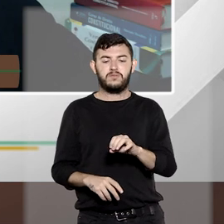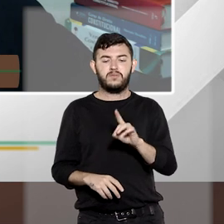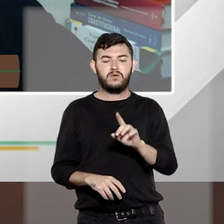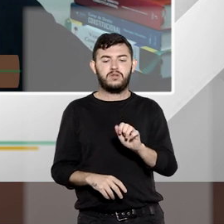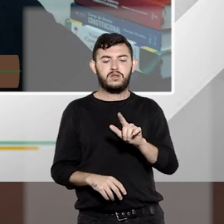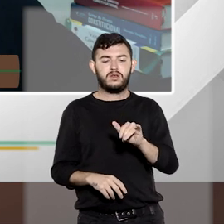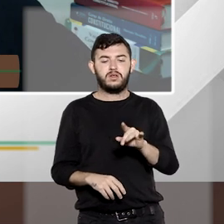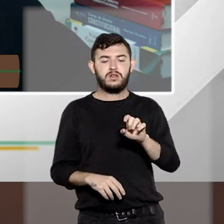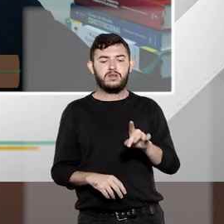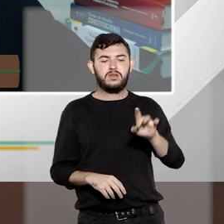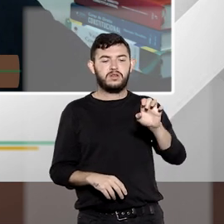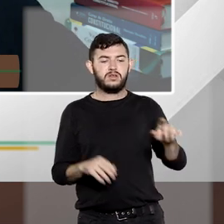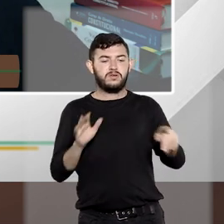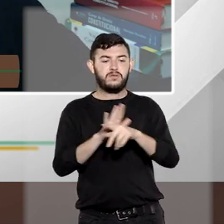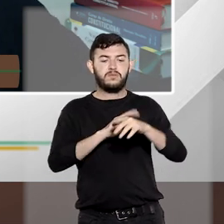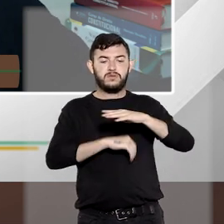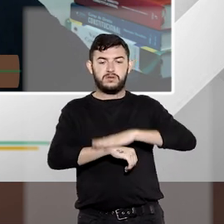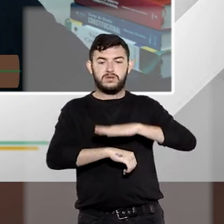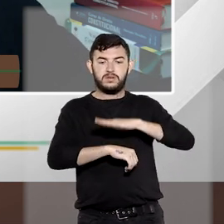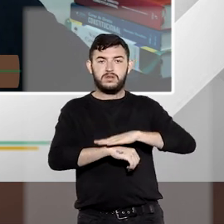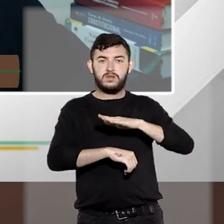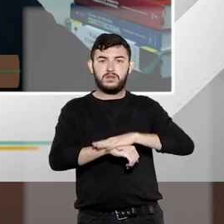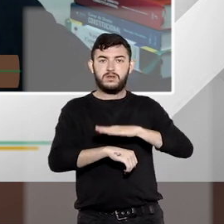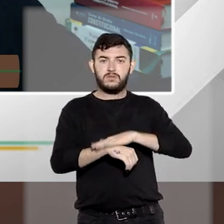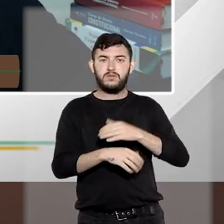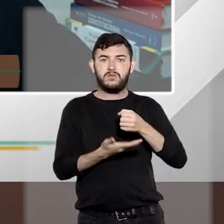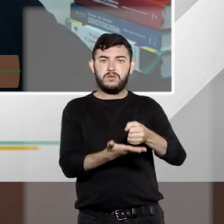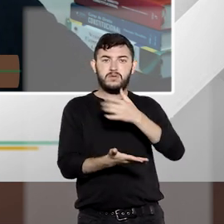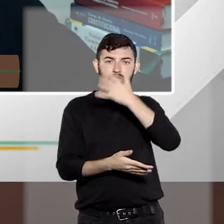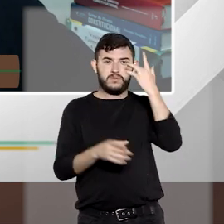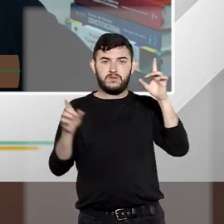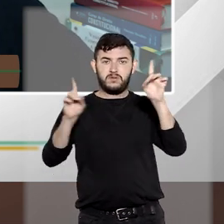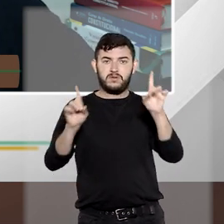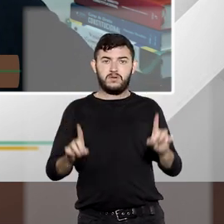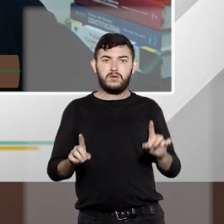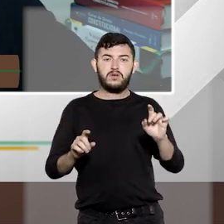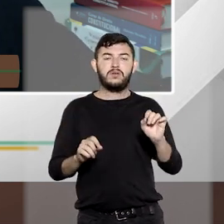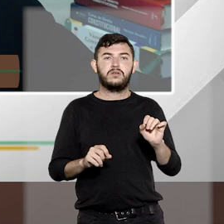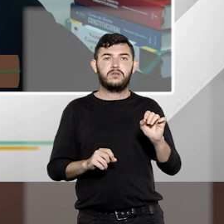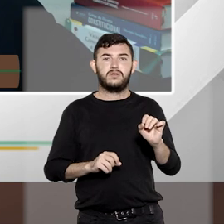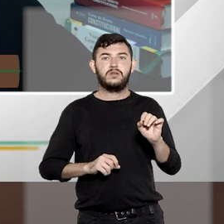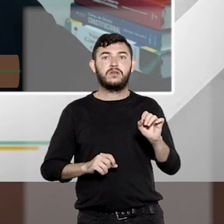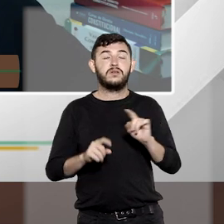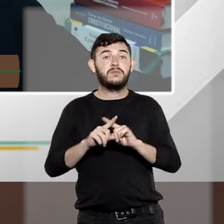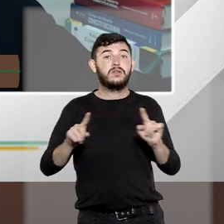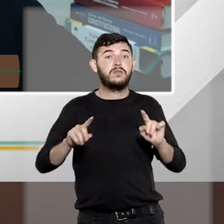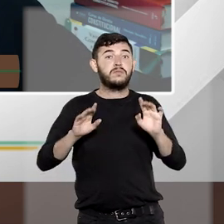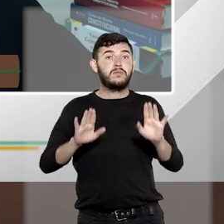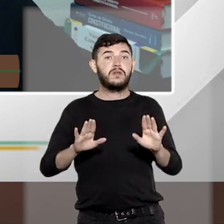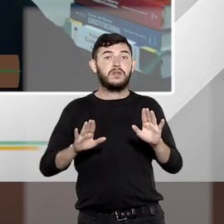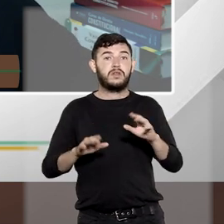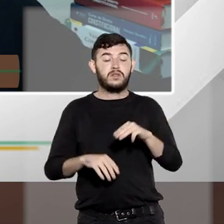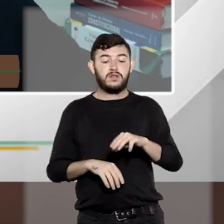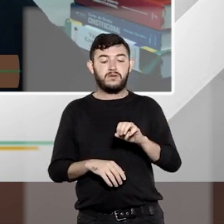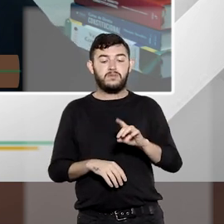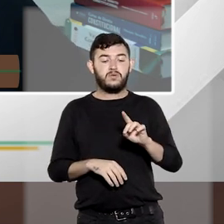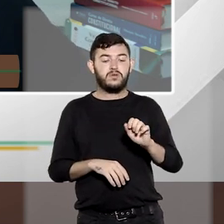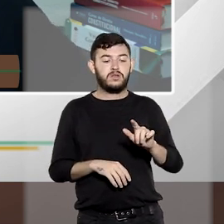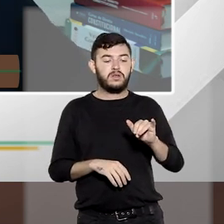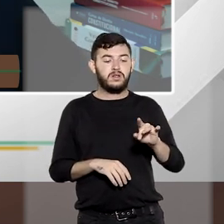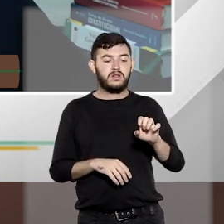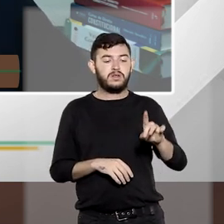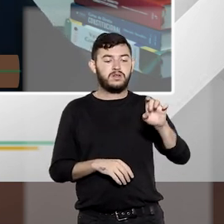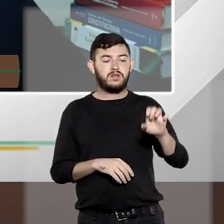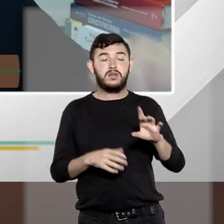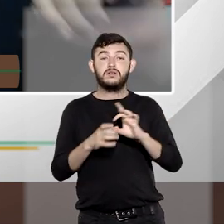contribuição da pessoa com deficiência ou pela modalidade de idade da pessoa com deficiência, né? E essa modalidade, ela permite, sim, às